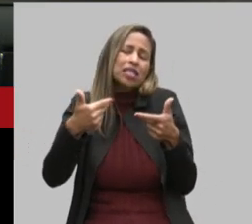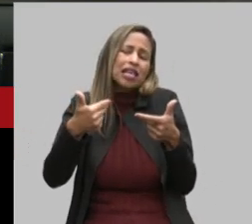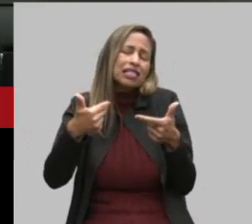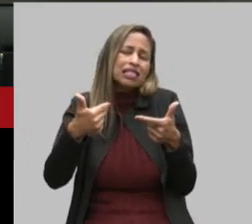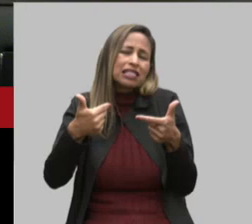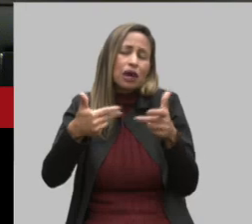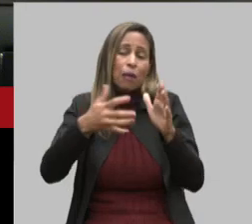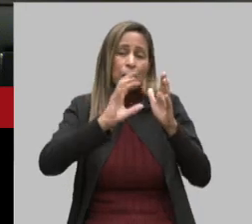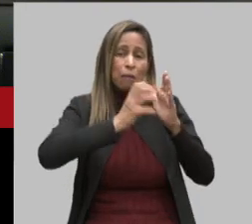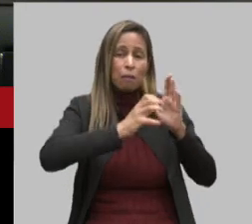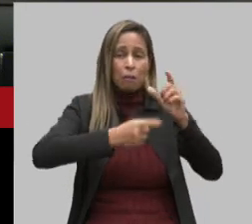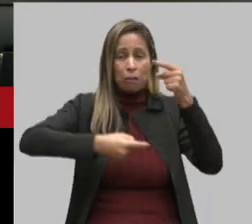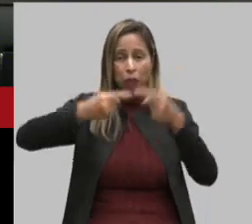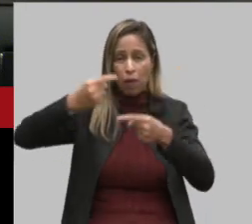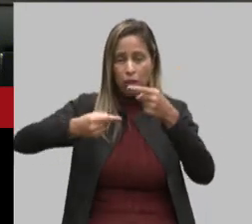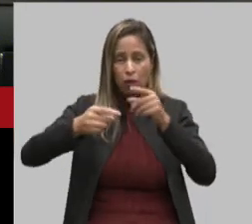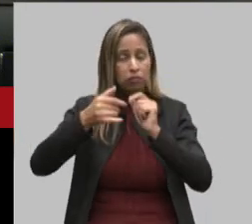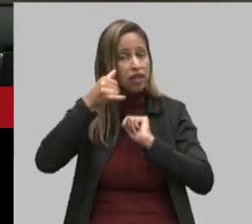propaganda